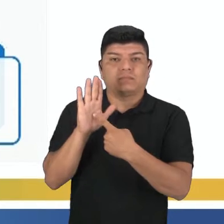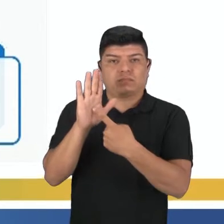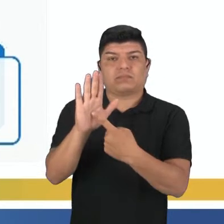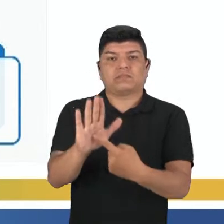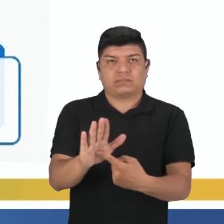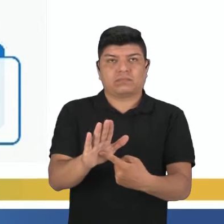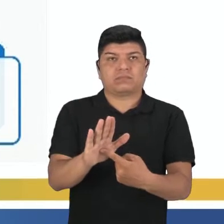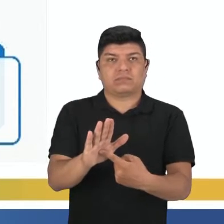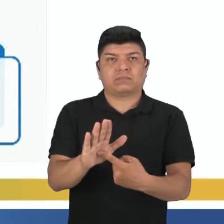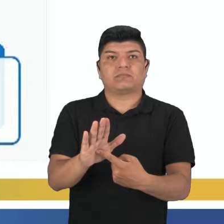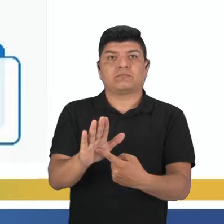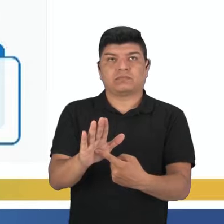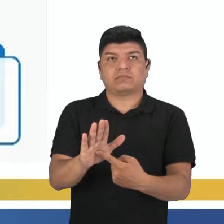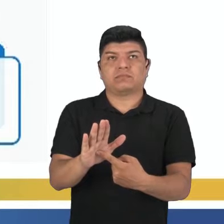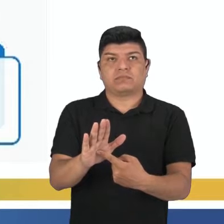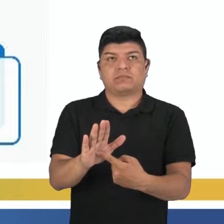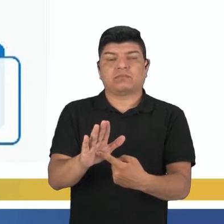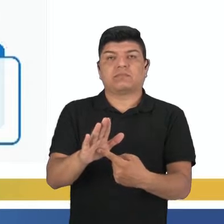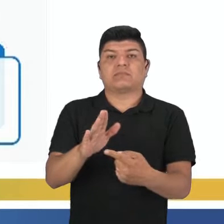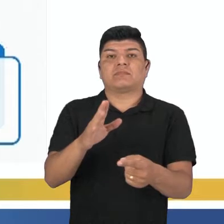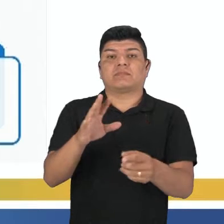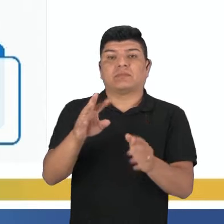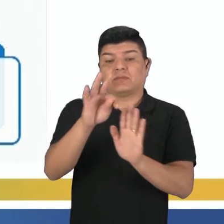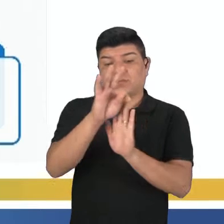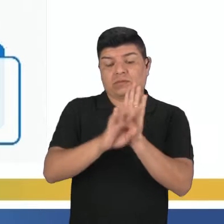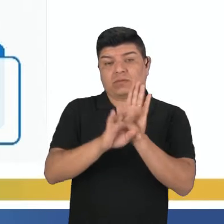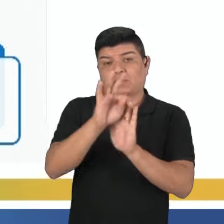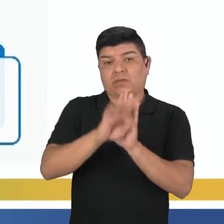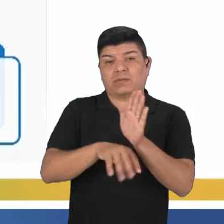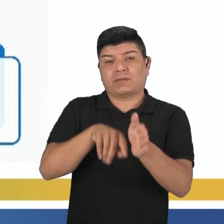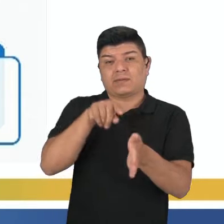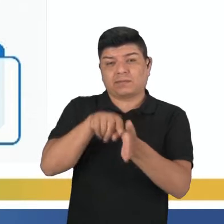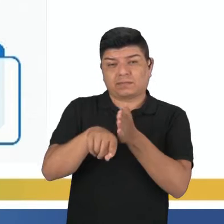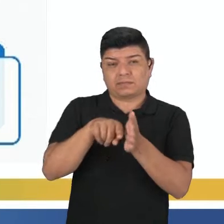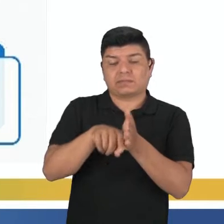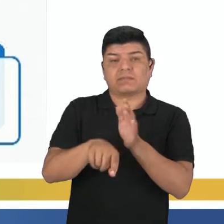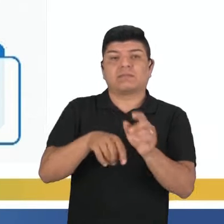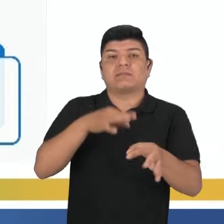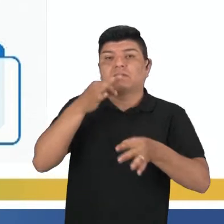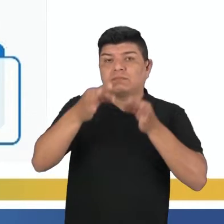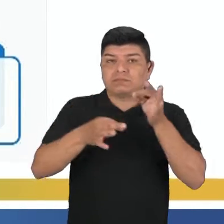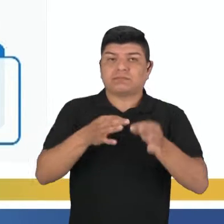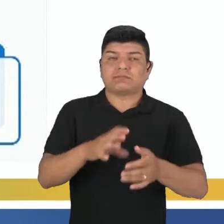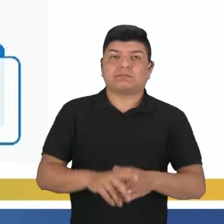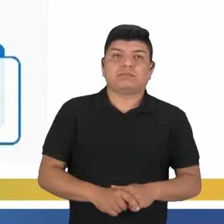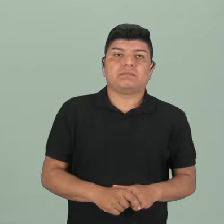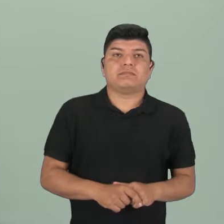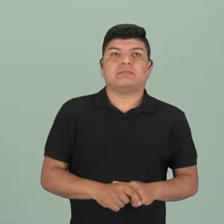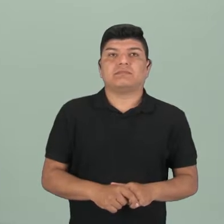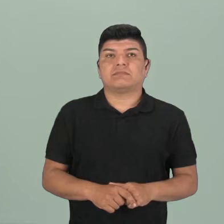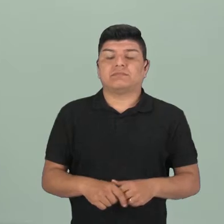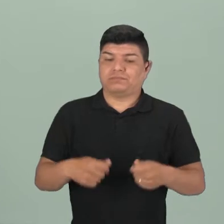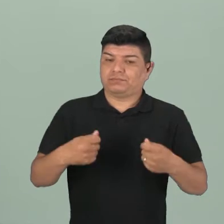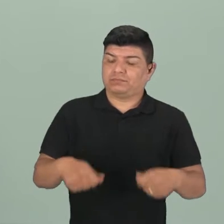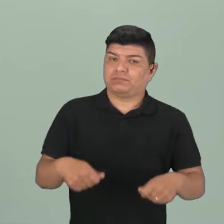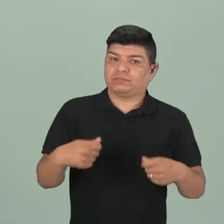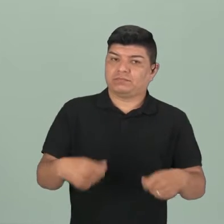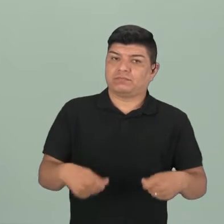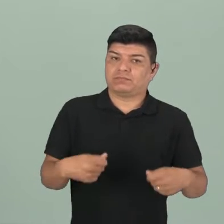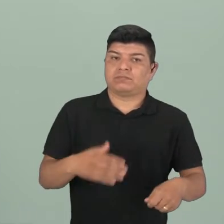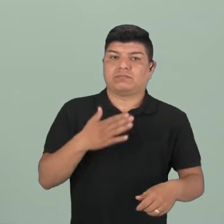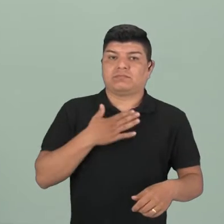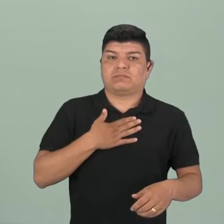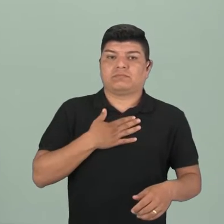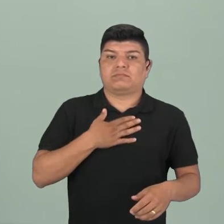expondo, tá? Textos argumentativos, né? São aqueles textos que necessitam da